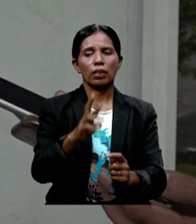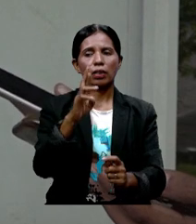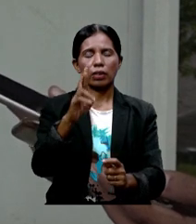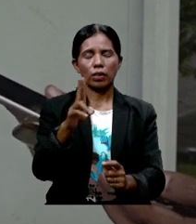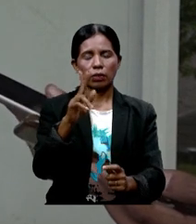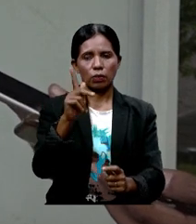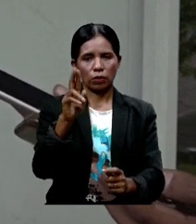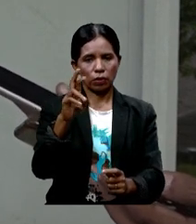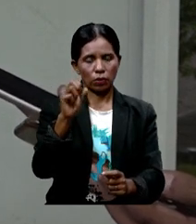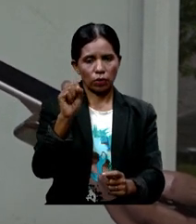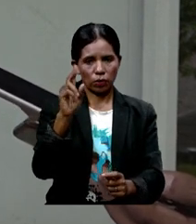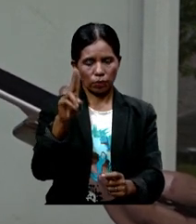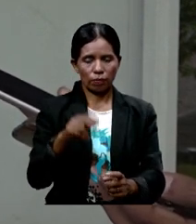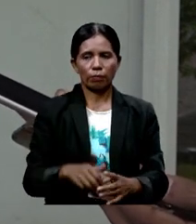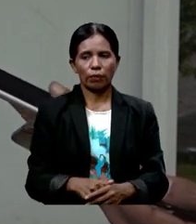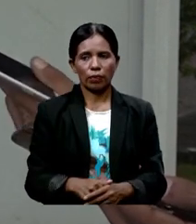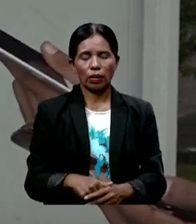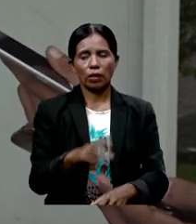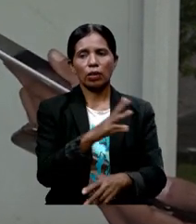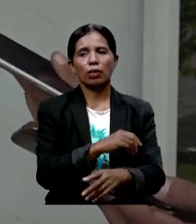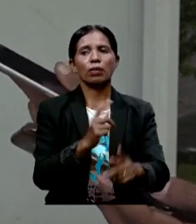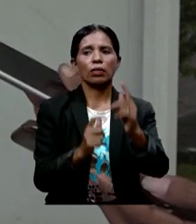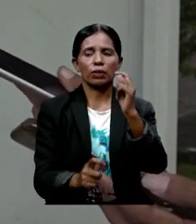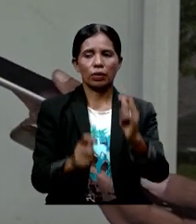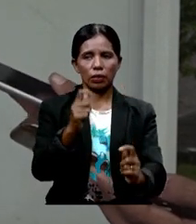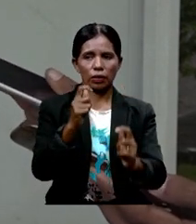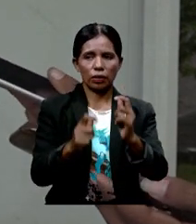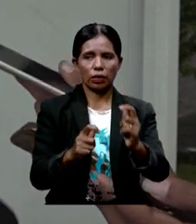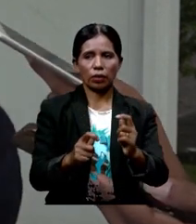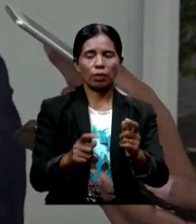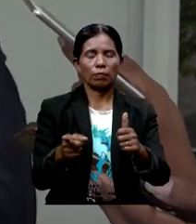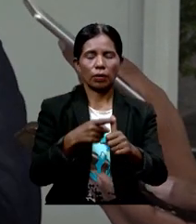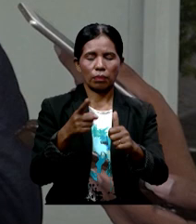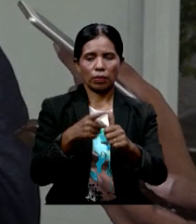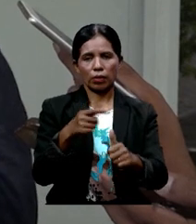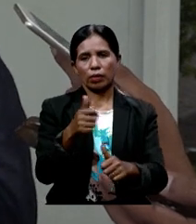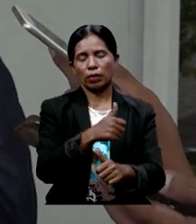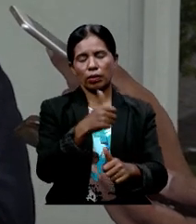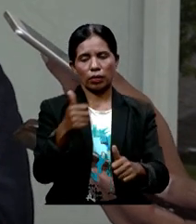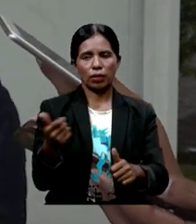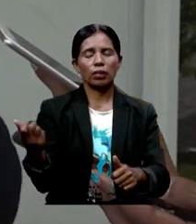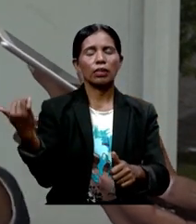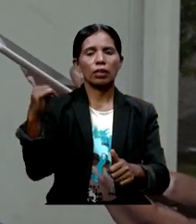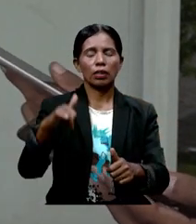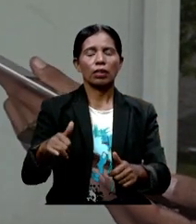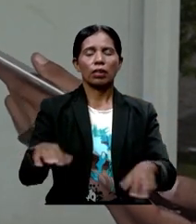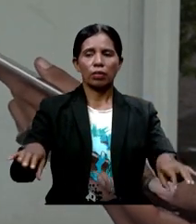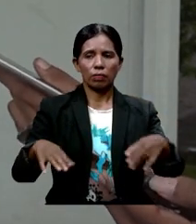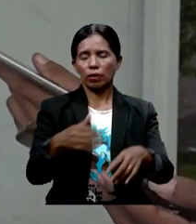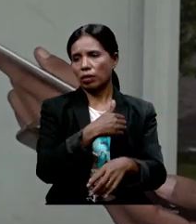recurso. Não tanto tribunal. Primeira instância para lutar. Nesse ano, canar, ainda nem se dá o